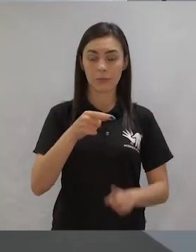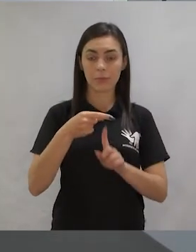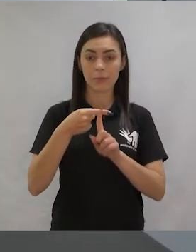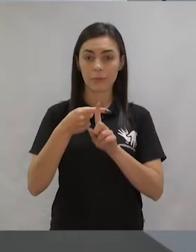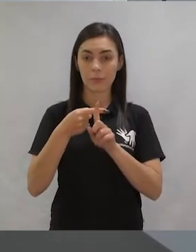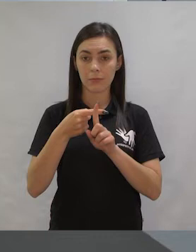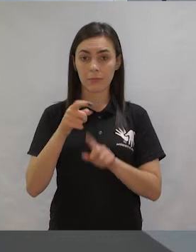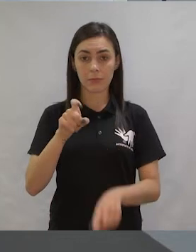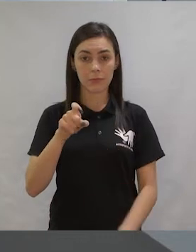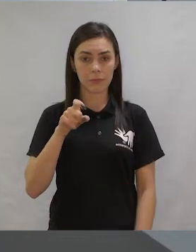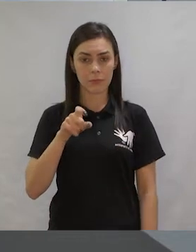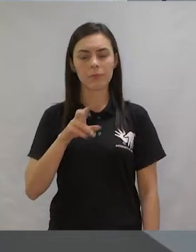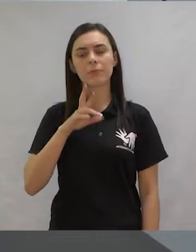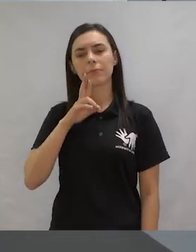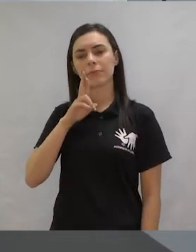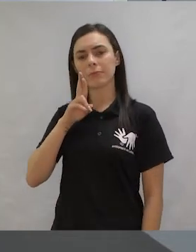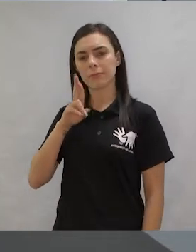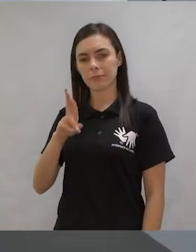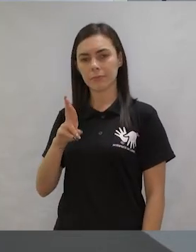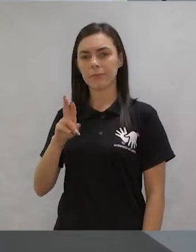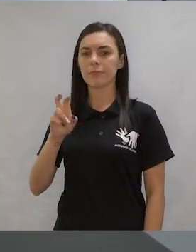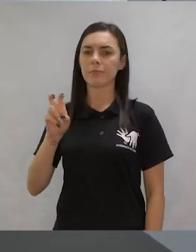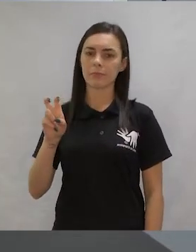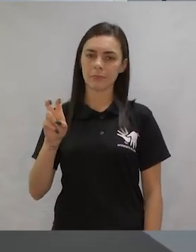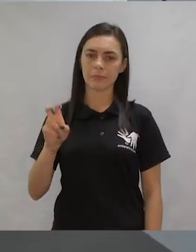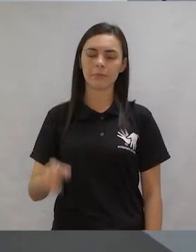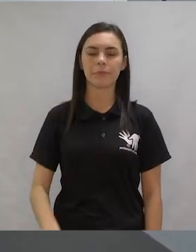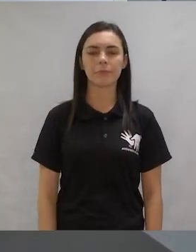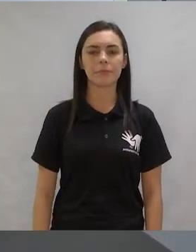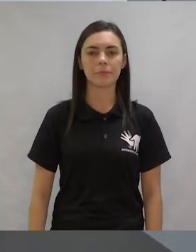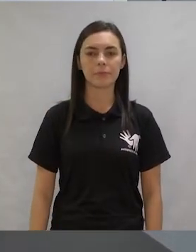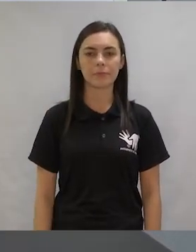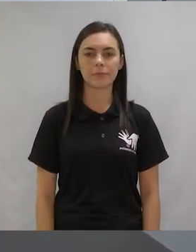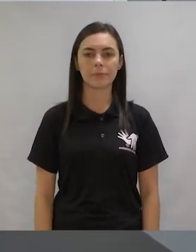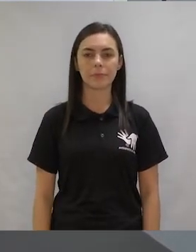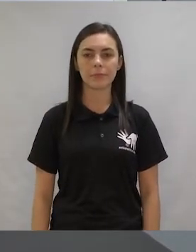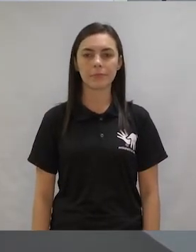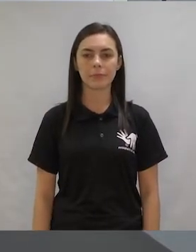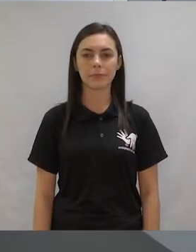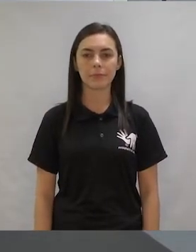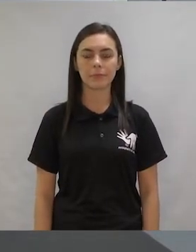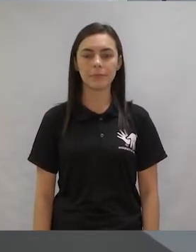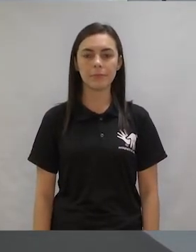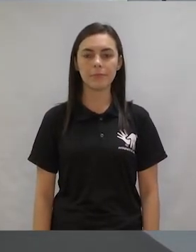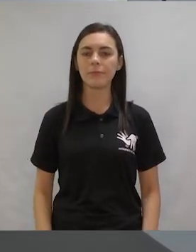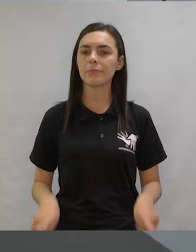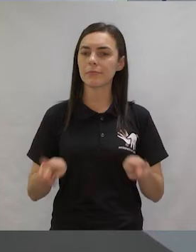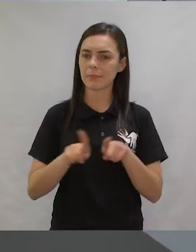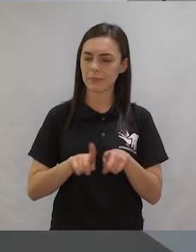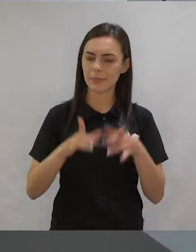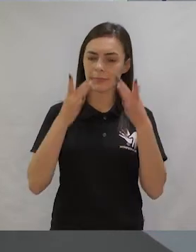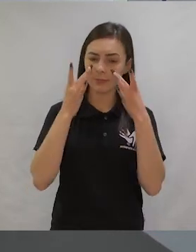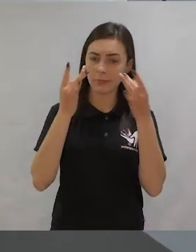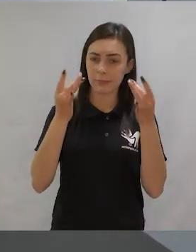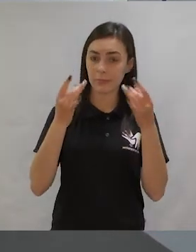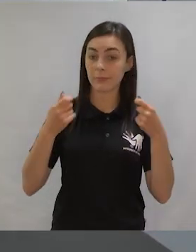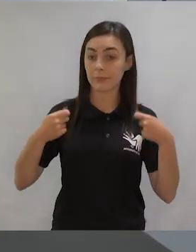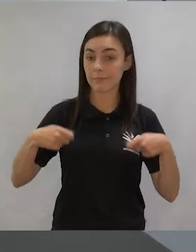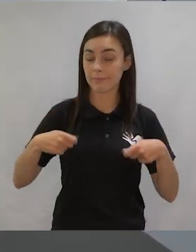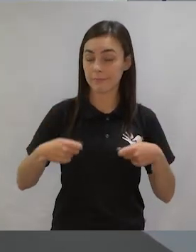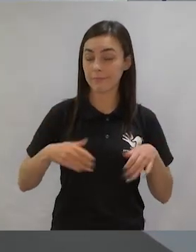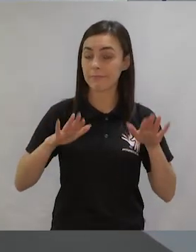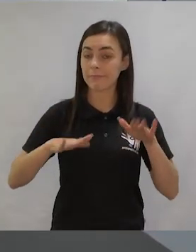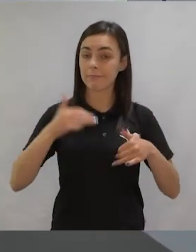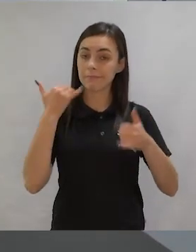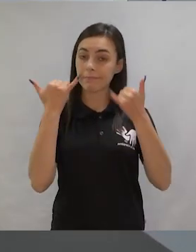2xy mais x é igual a 5. Mas nós precisamos ter atenção.